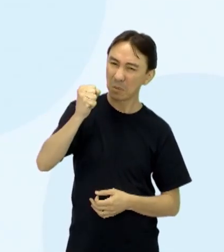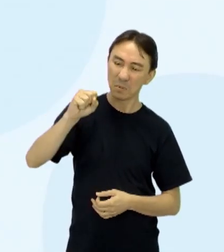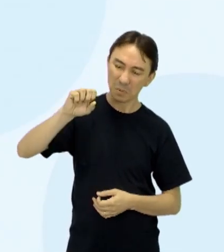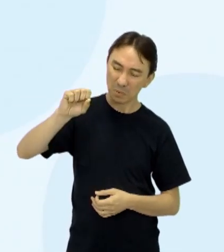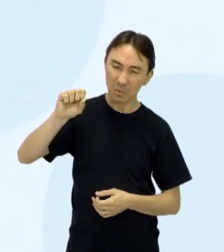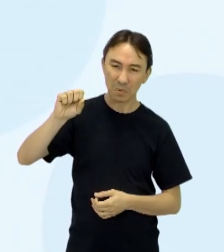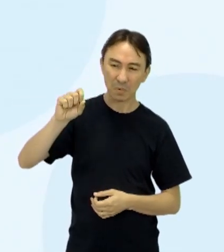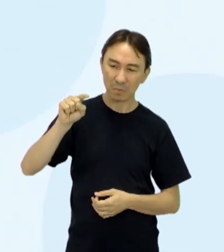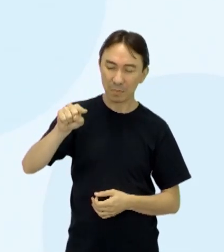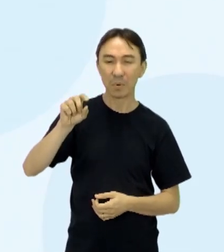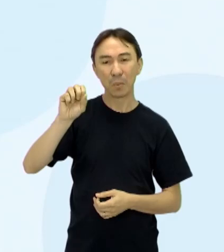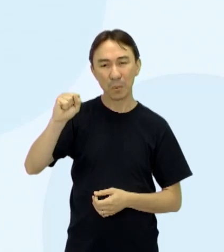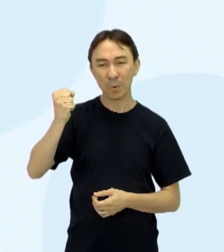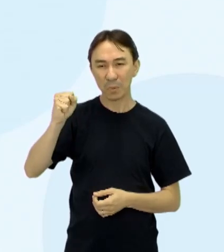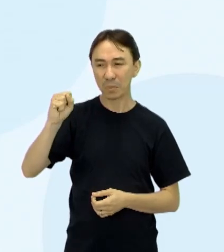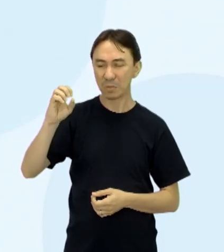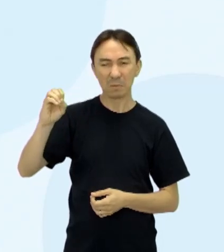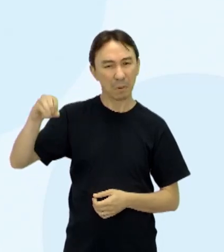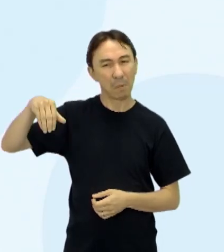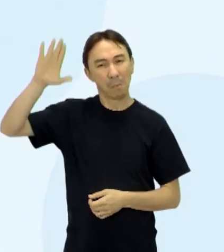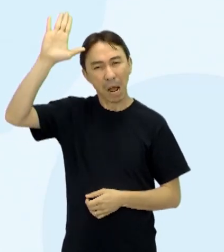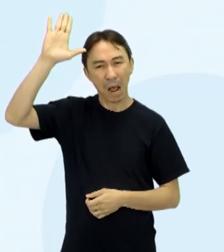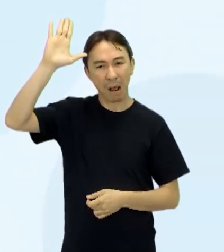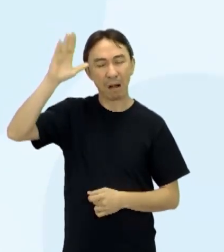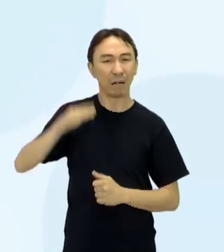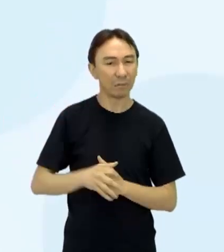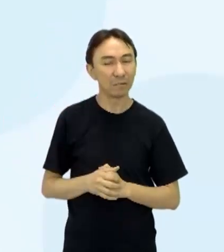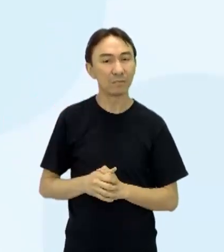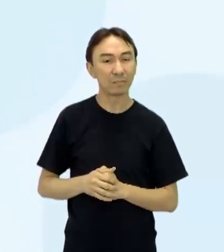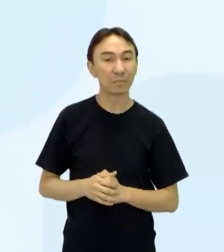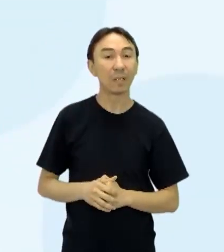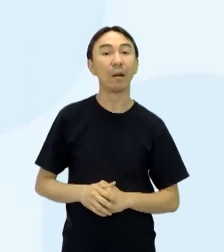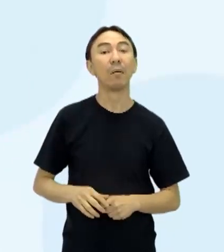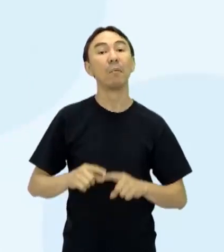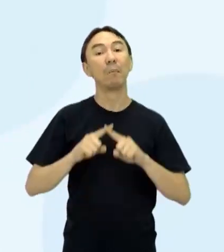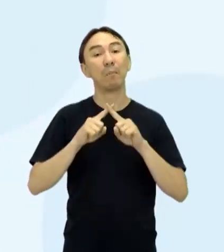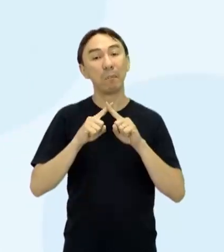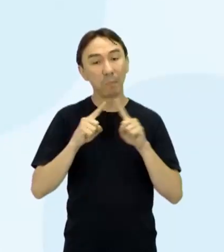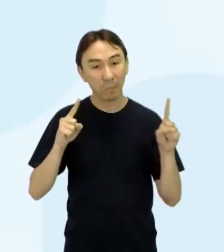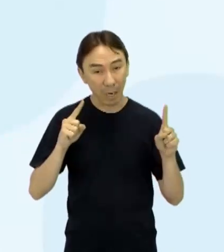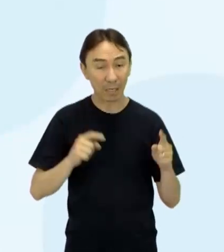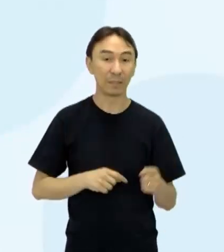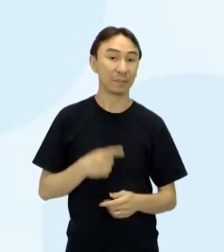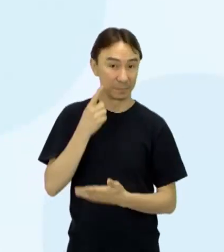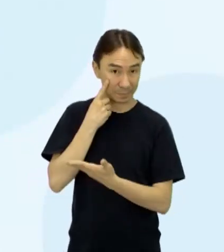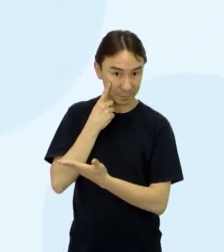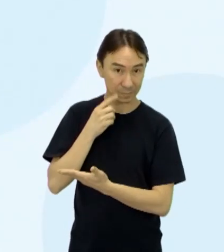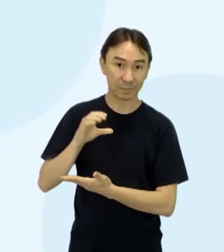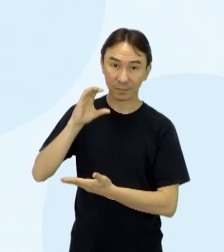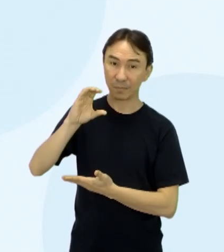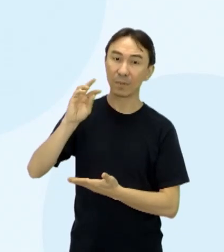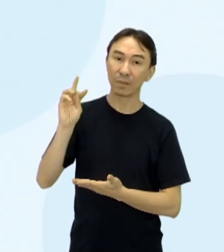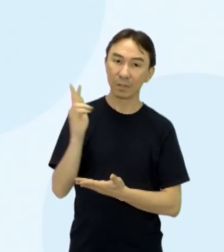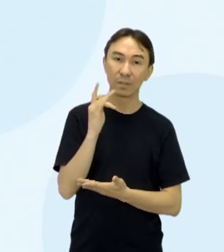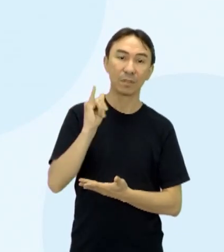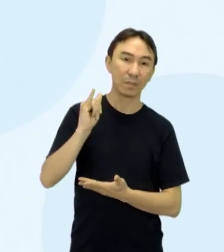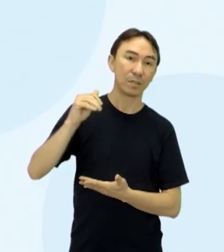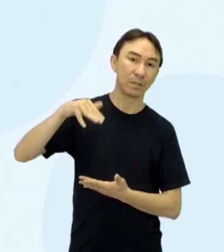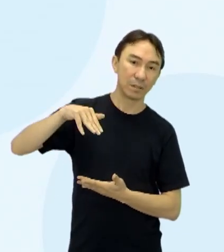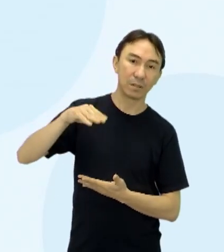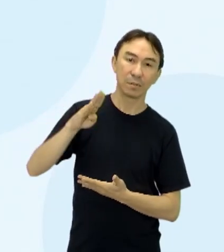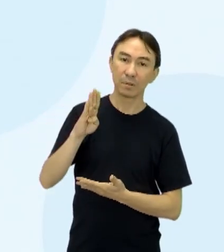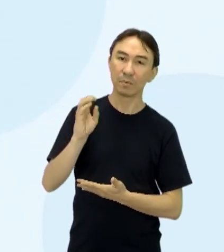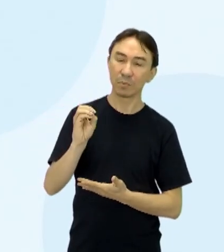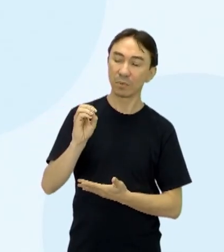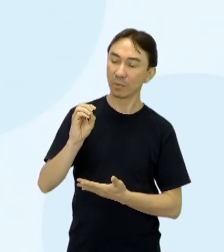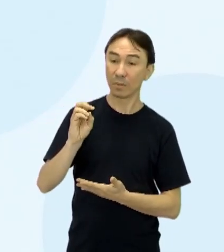né? De altitude, mas o Chimborazo, que fica aqui